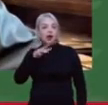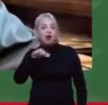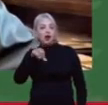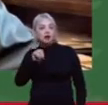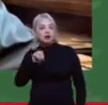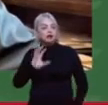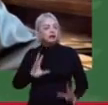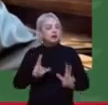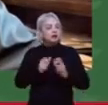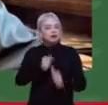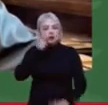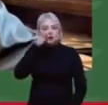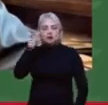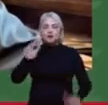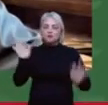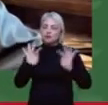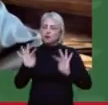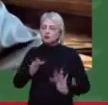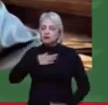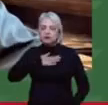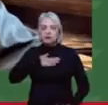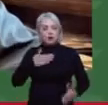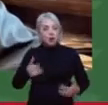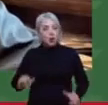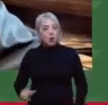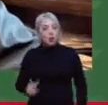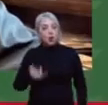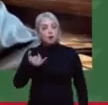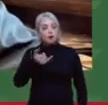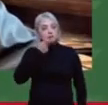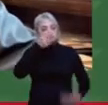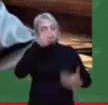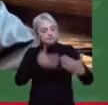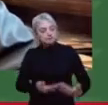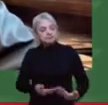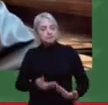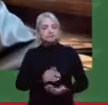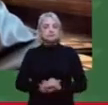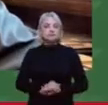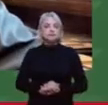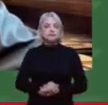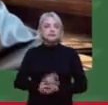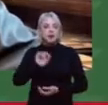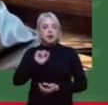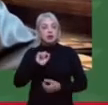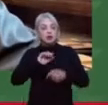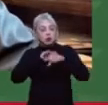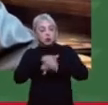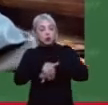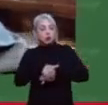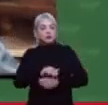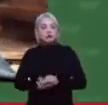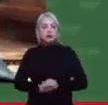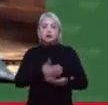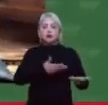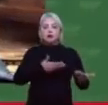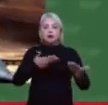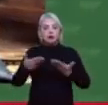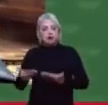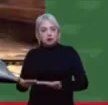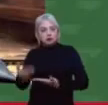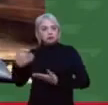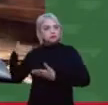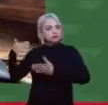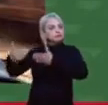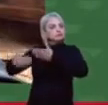que nos acompanham, é uma alegria ter a oportunidade de falar com vocês nessa noite e trazer um pouco da nossa